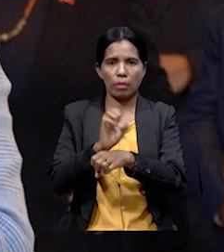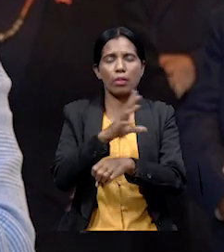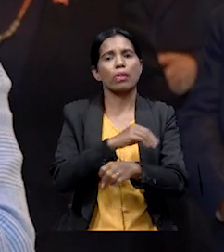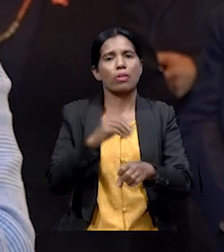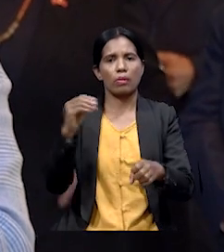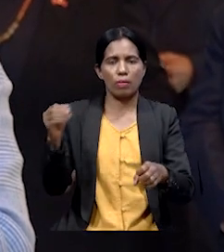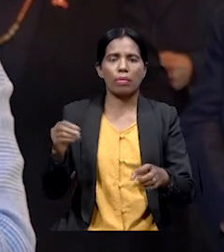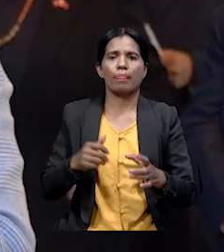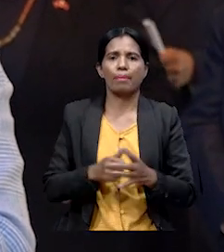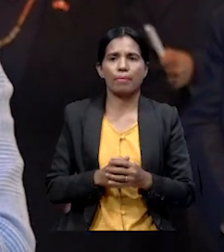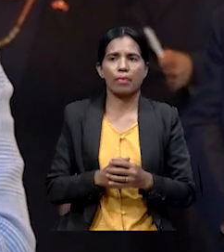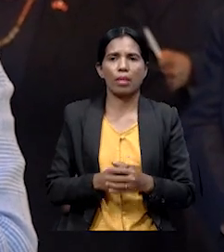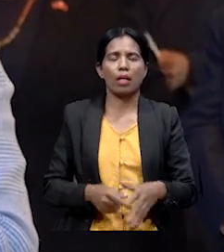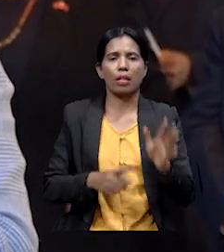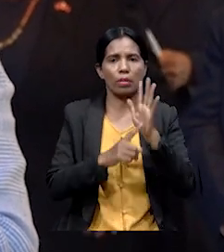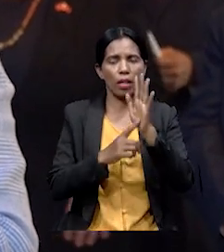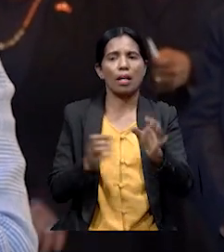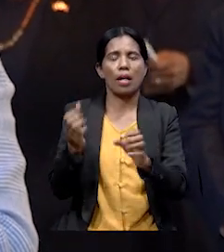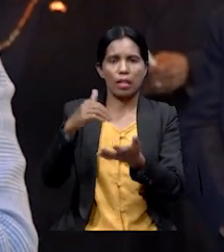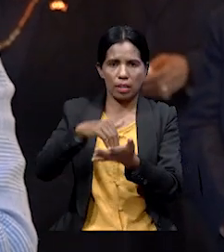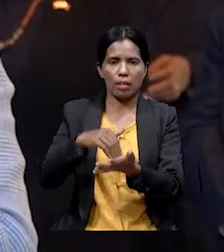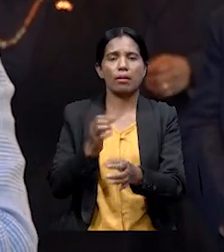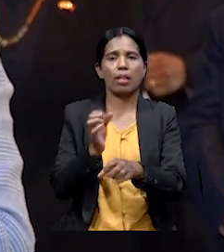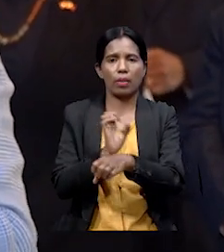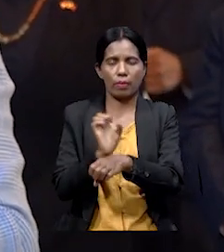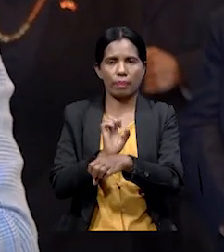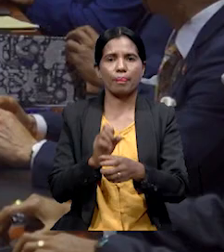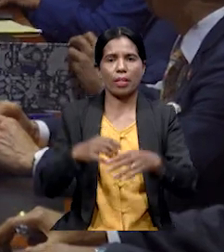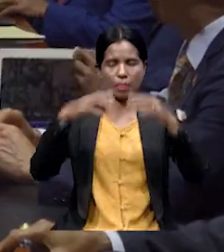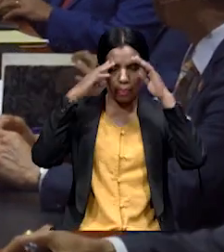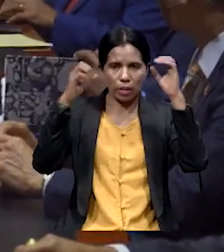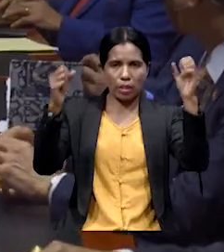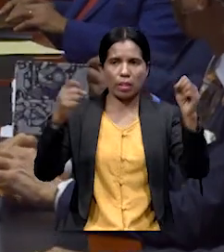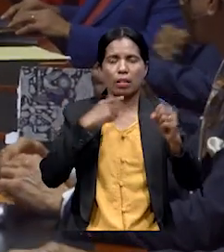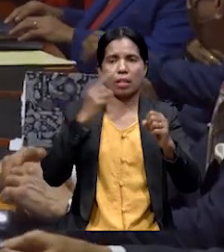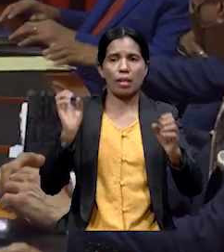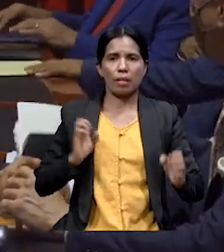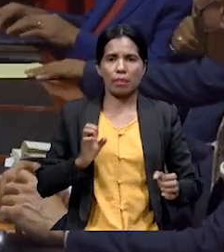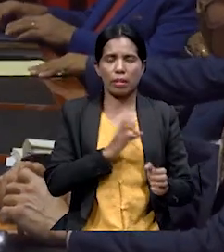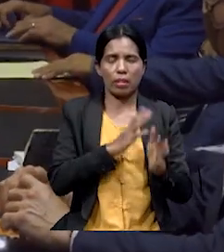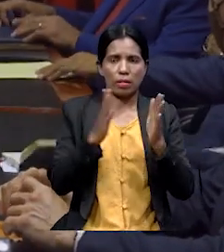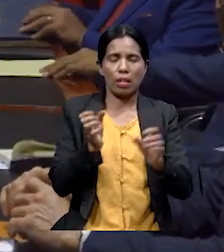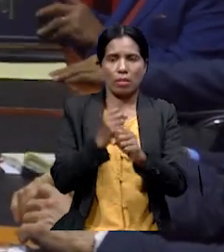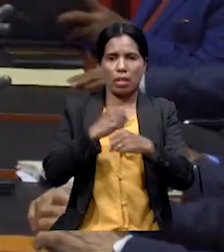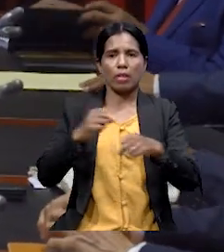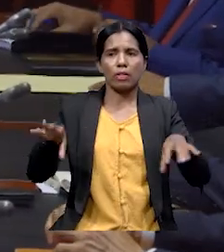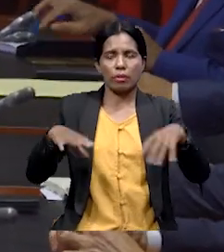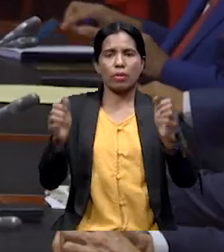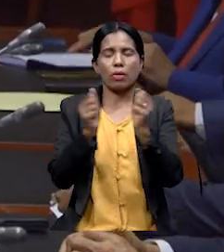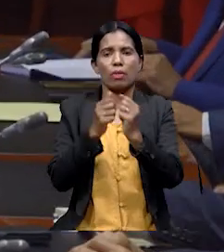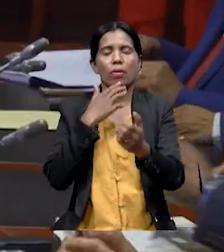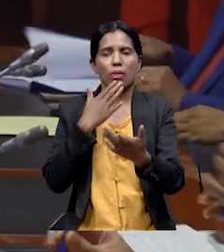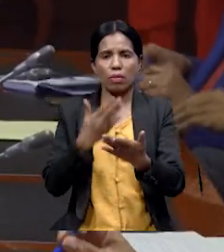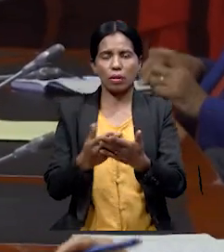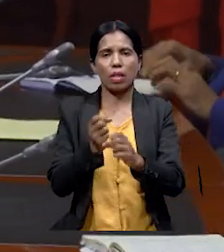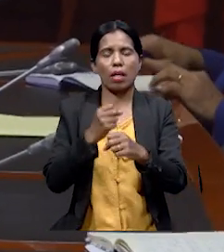mos a diversificação econômica. Presidente da República mos encoraja o embaixador Sira a tohalo serviço rodigno, rodi hamor